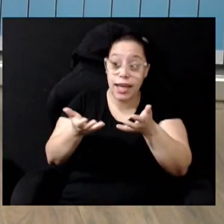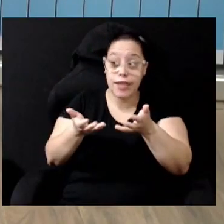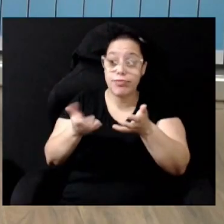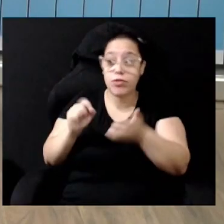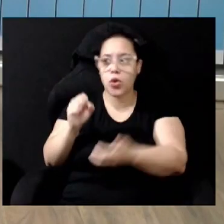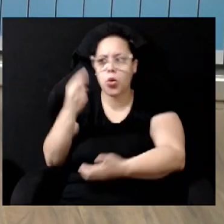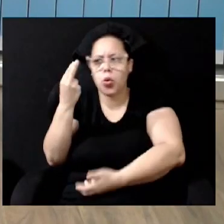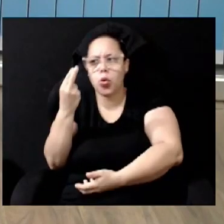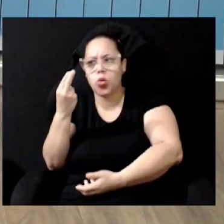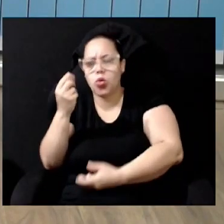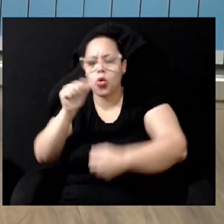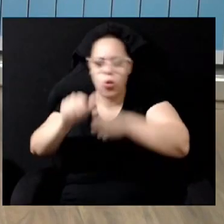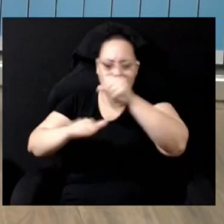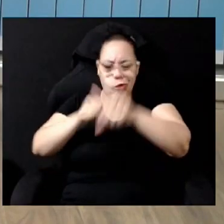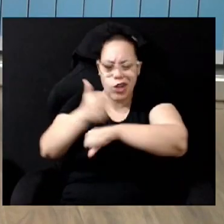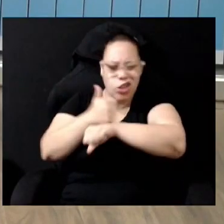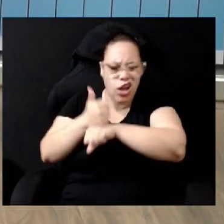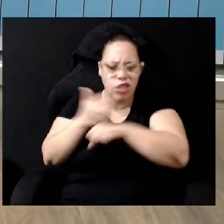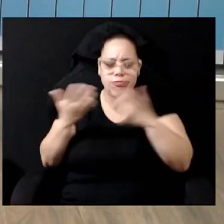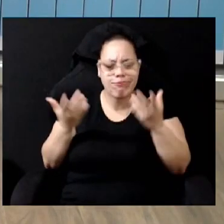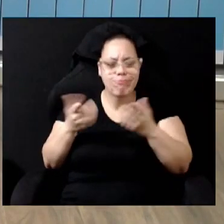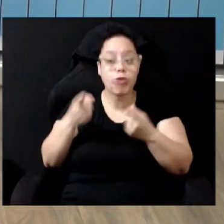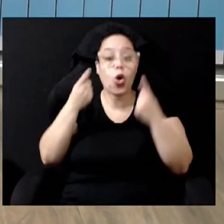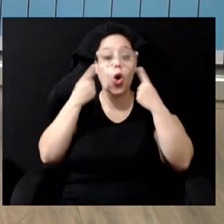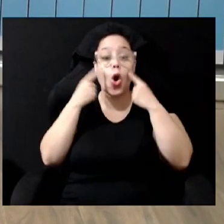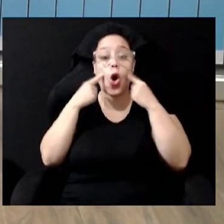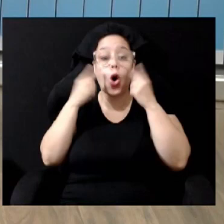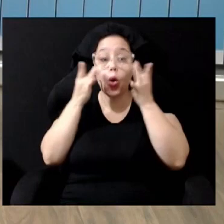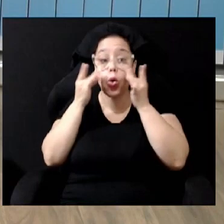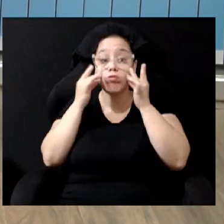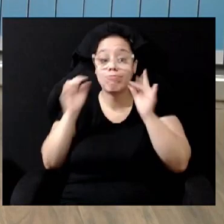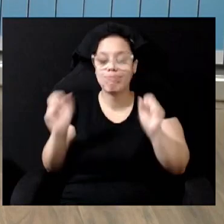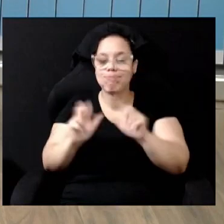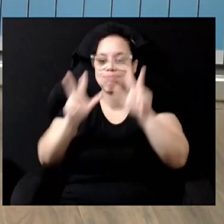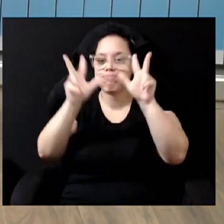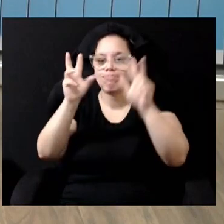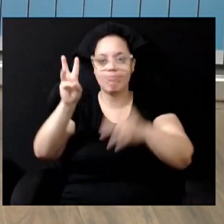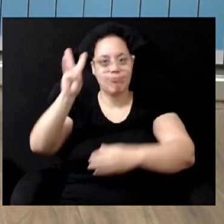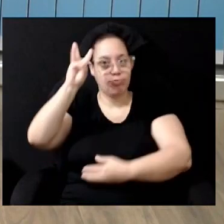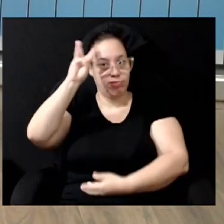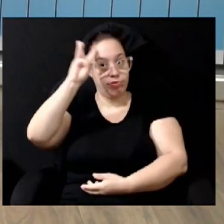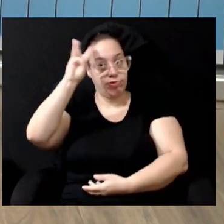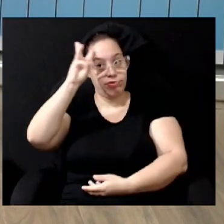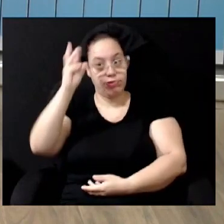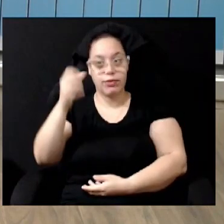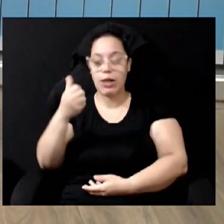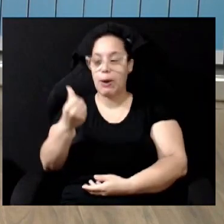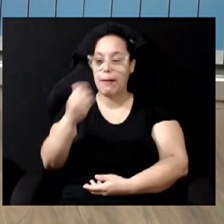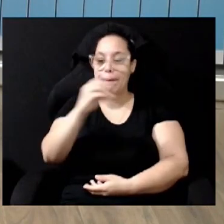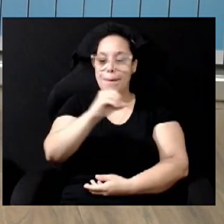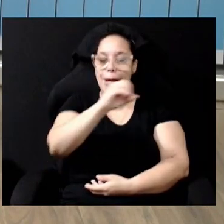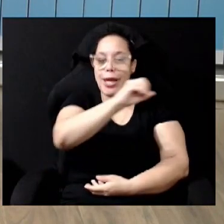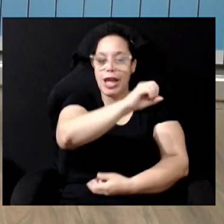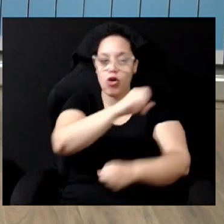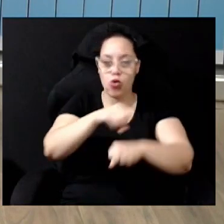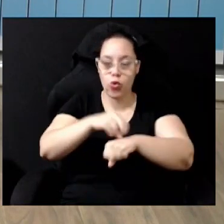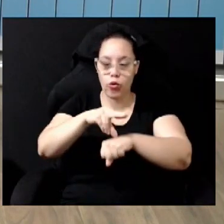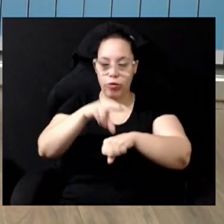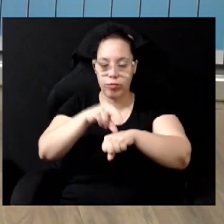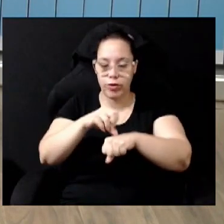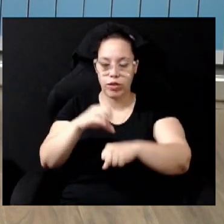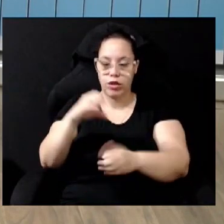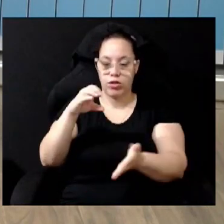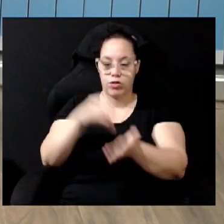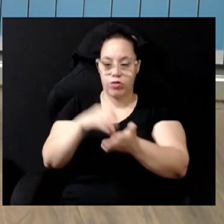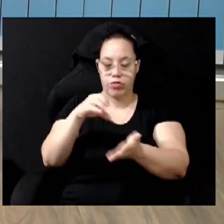quer mudar de área, preste atenção, porque nesta terça-feira 1.000 vagas estão disponíveis no Centro Público de